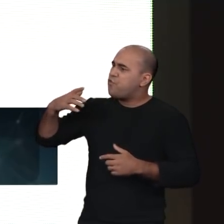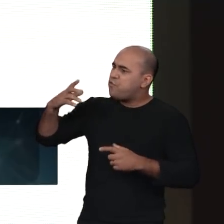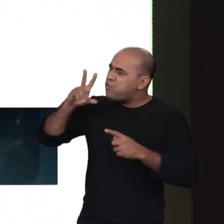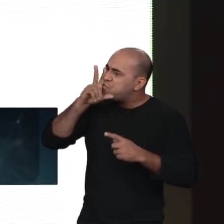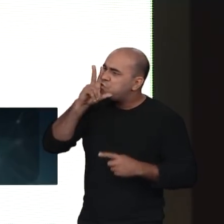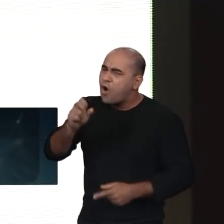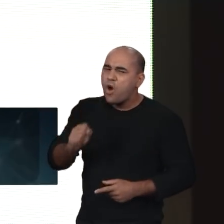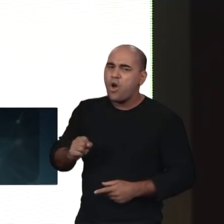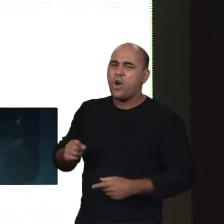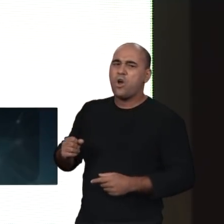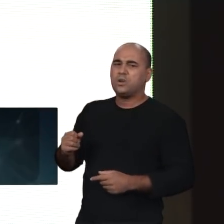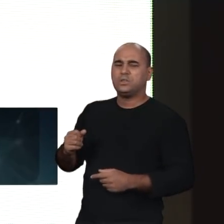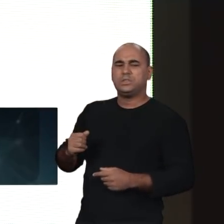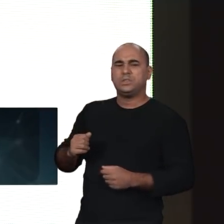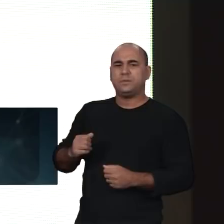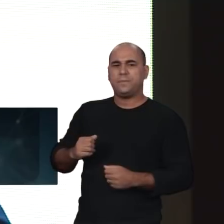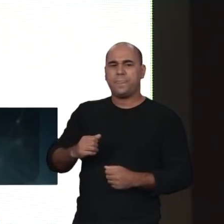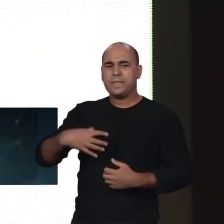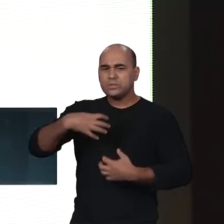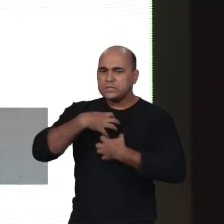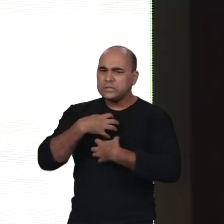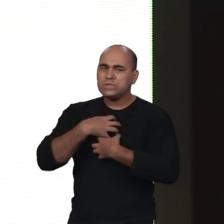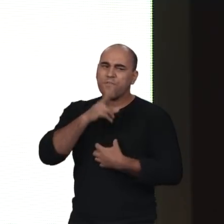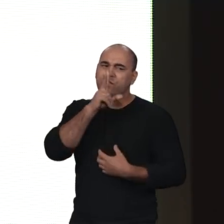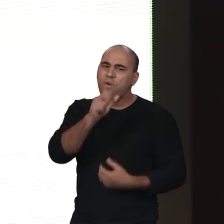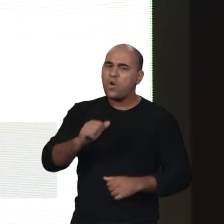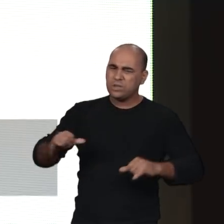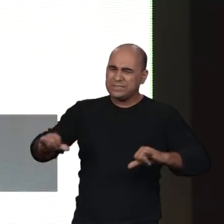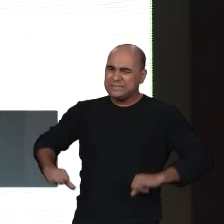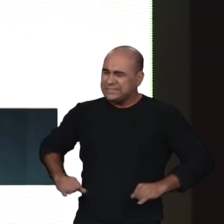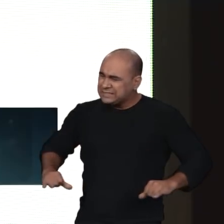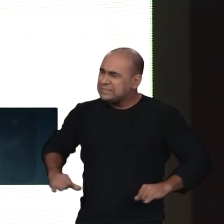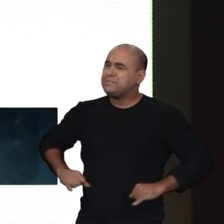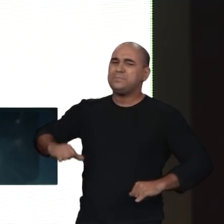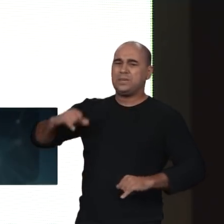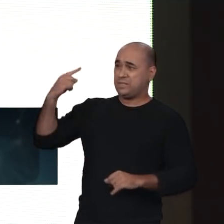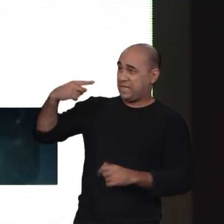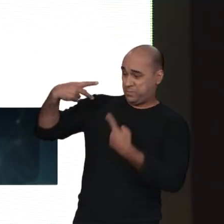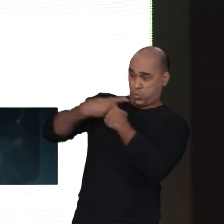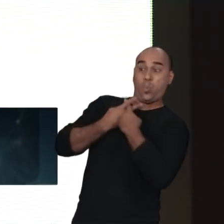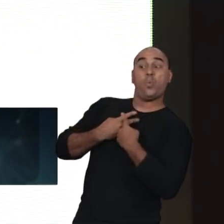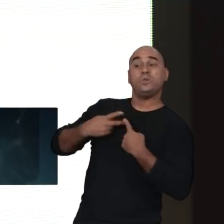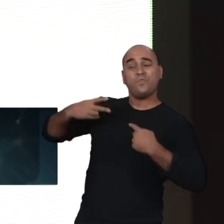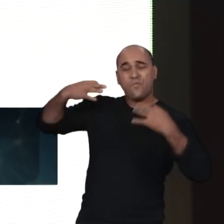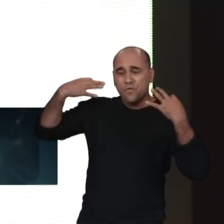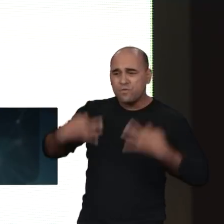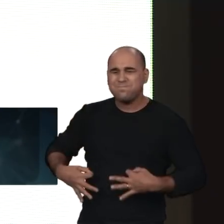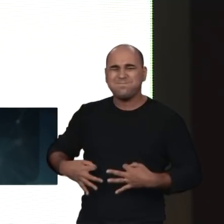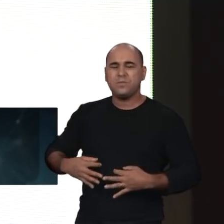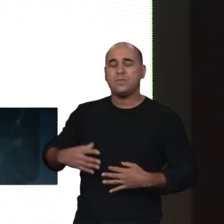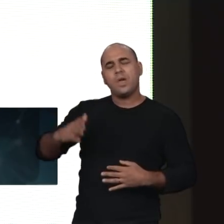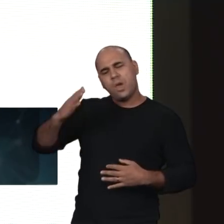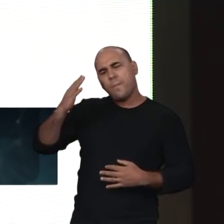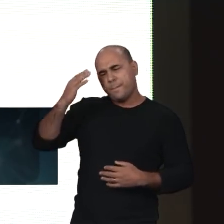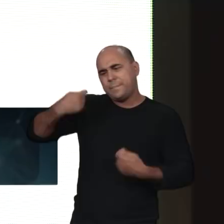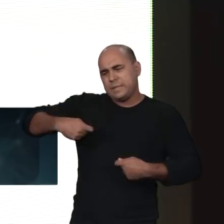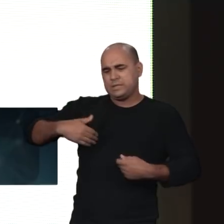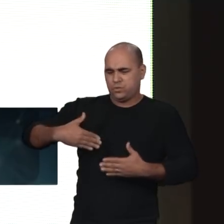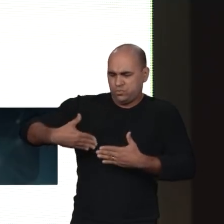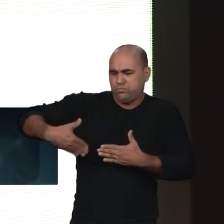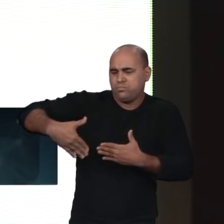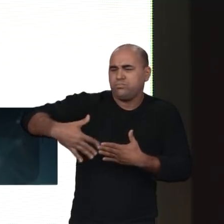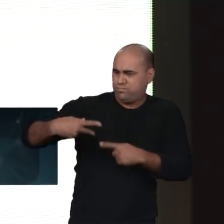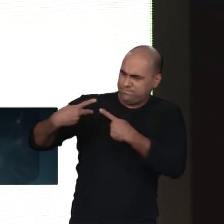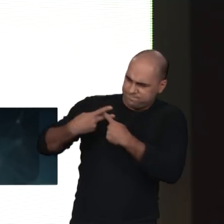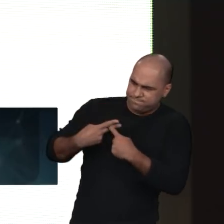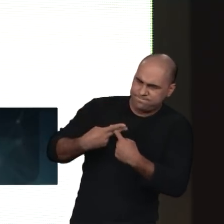de costas no chão para contemplar o céu. Ainda tenho muito que aprender. Eu acho que Deus ainda vai ter que dar algumas boas palmadas em mim.